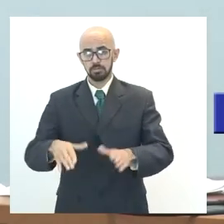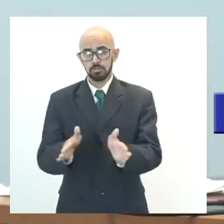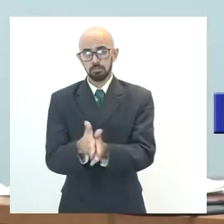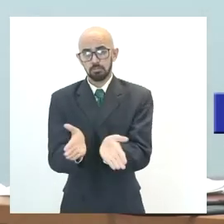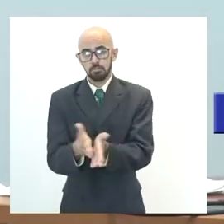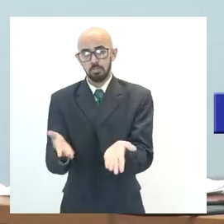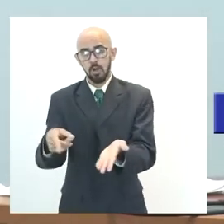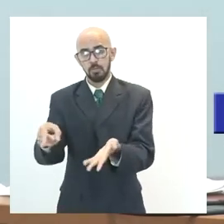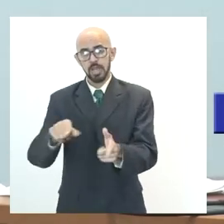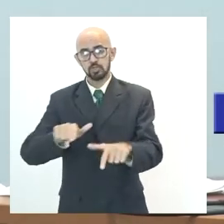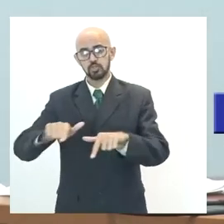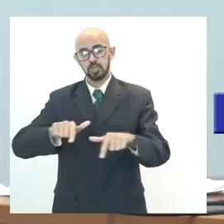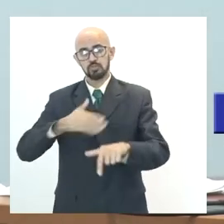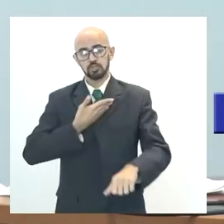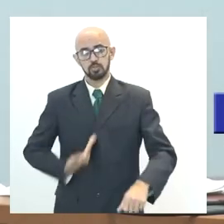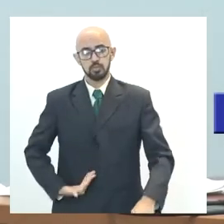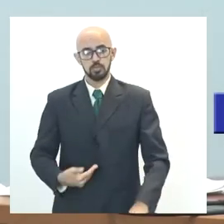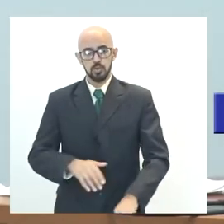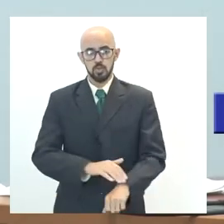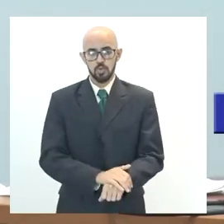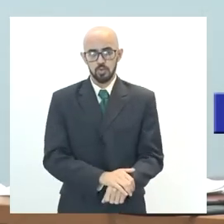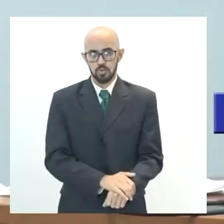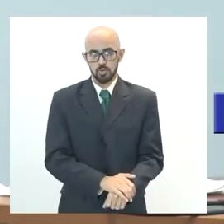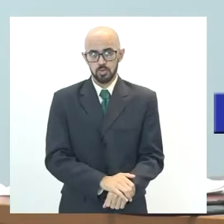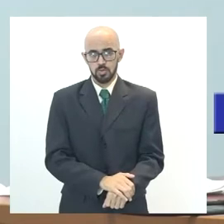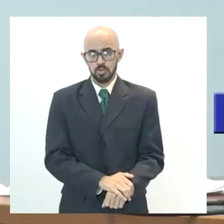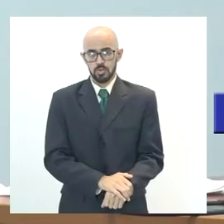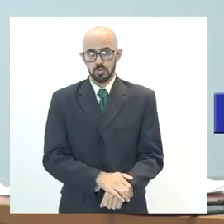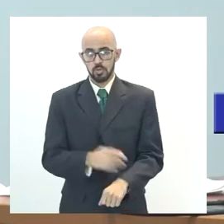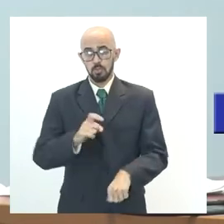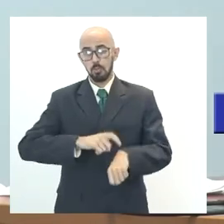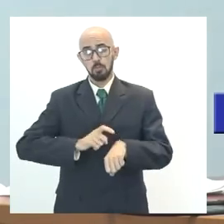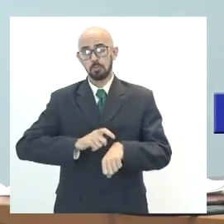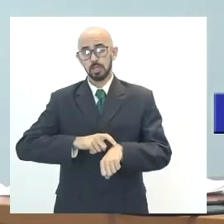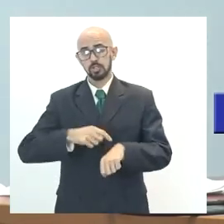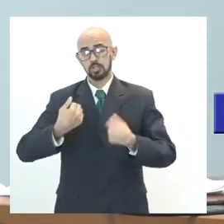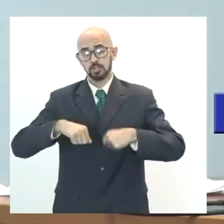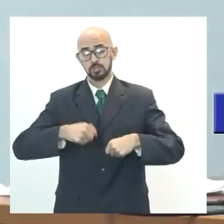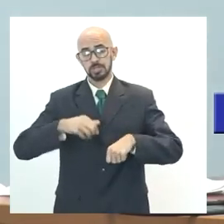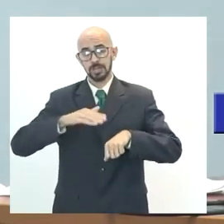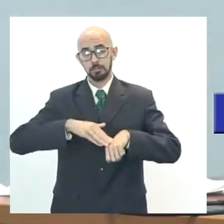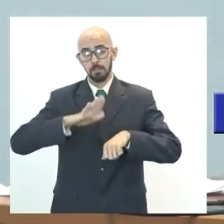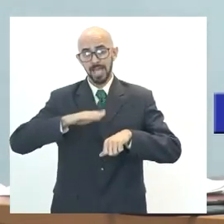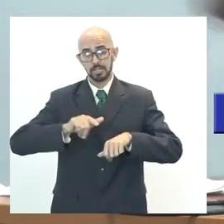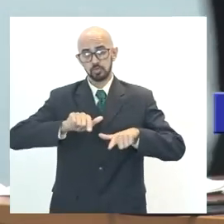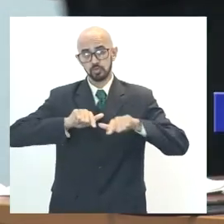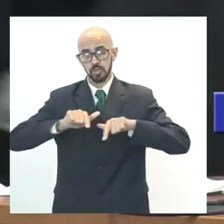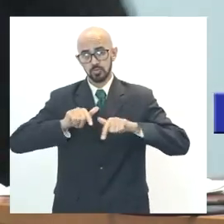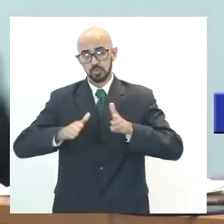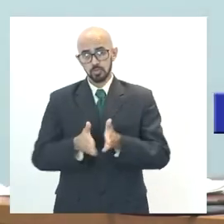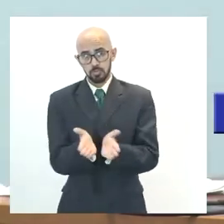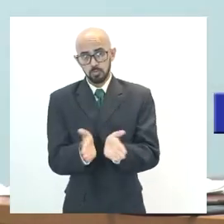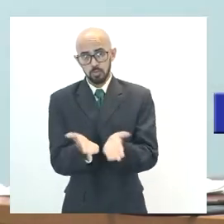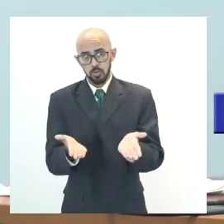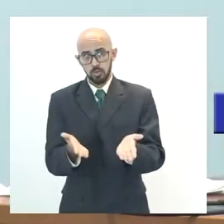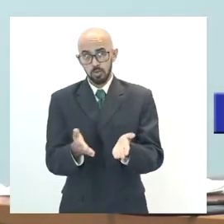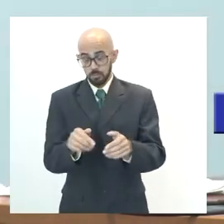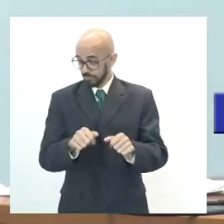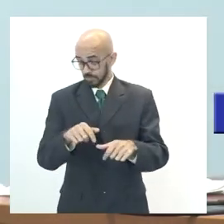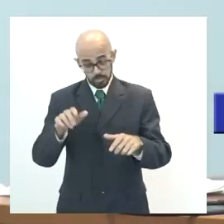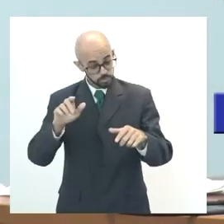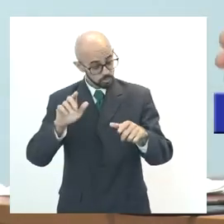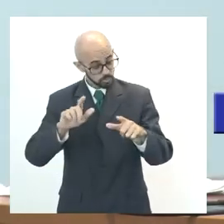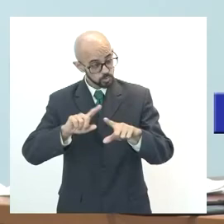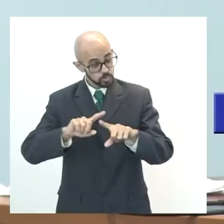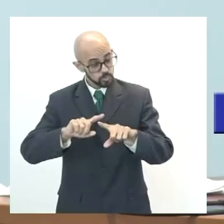privatiza o serviço público no momento que a gente precisa mais do que nunca de serviço público para fazer frente aos efeitos